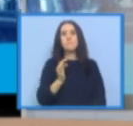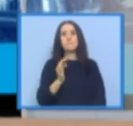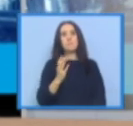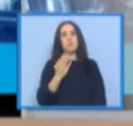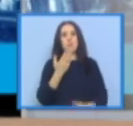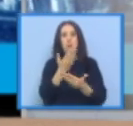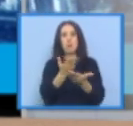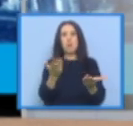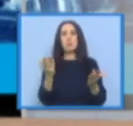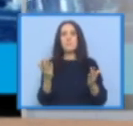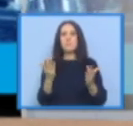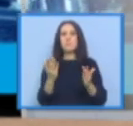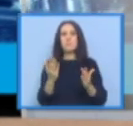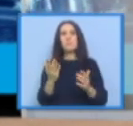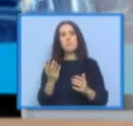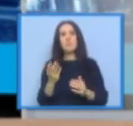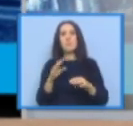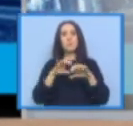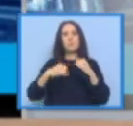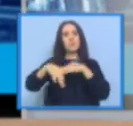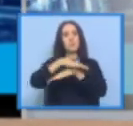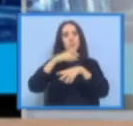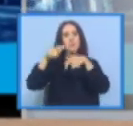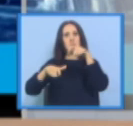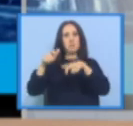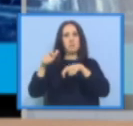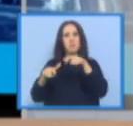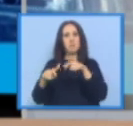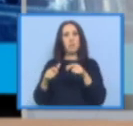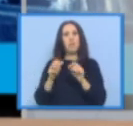assistimos a um cuidado da sociedade civil